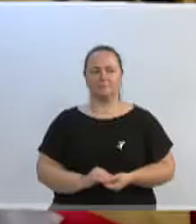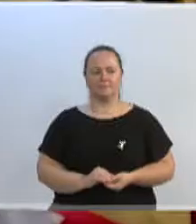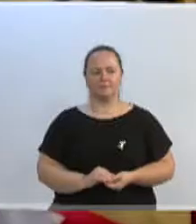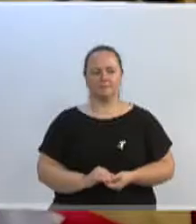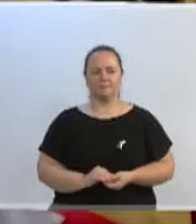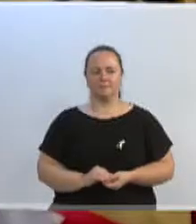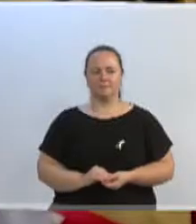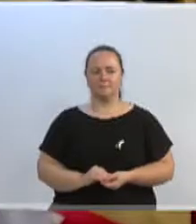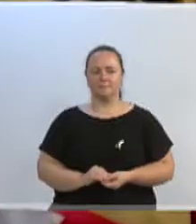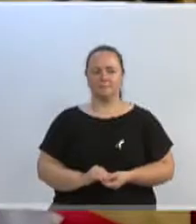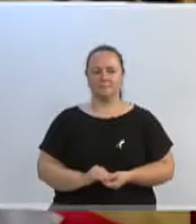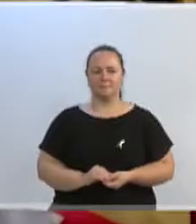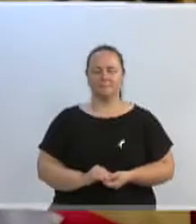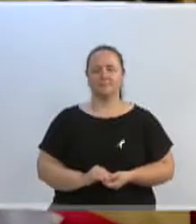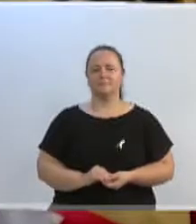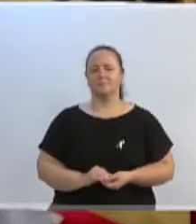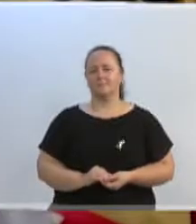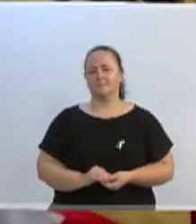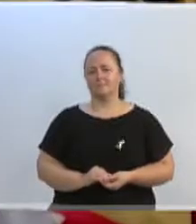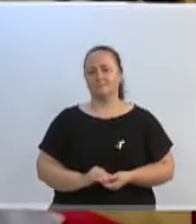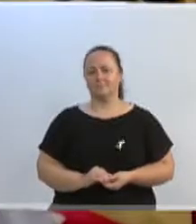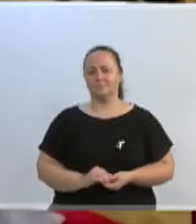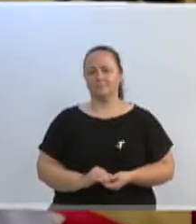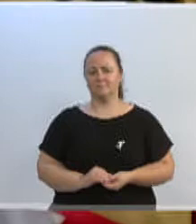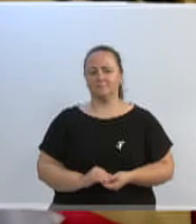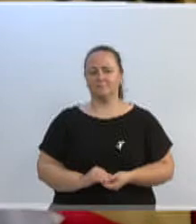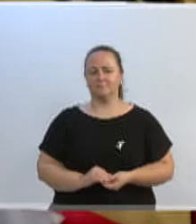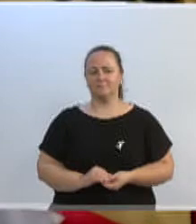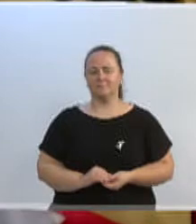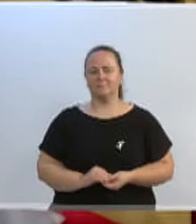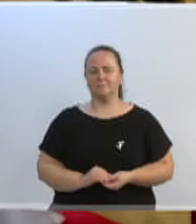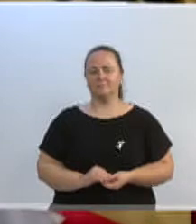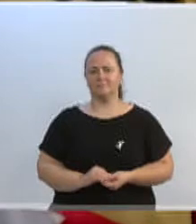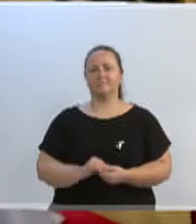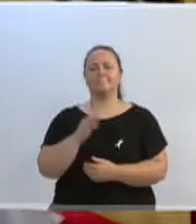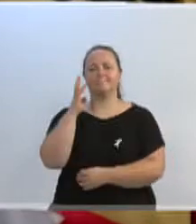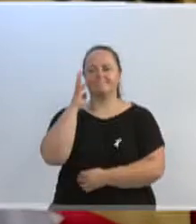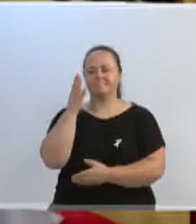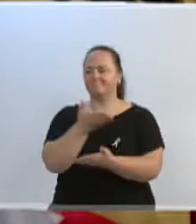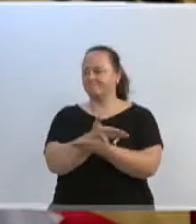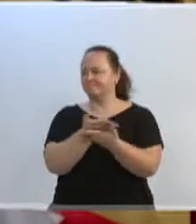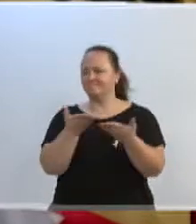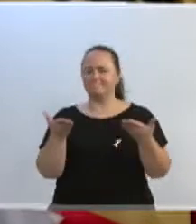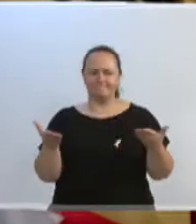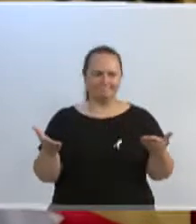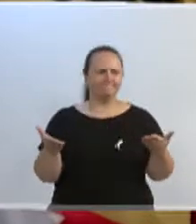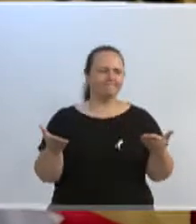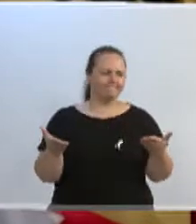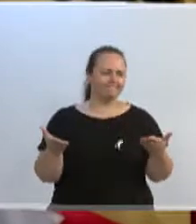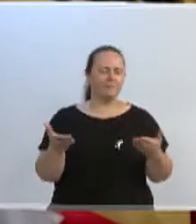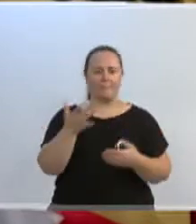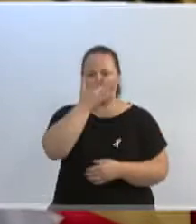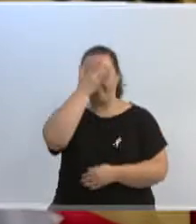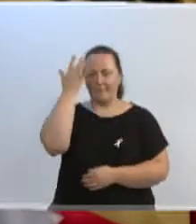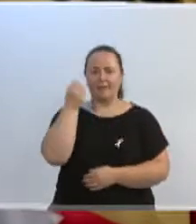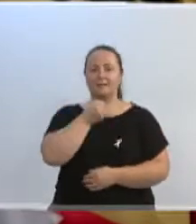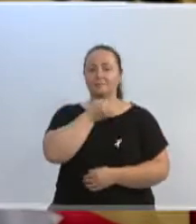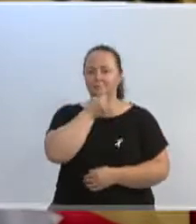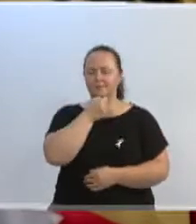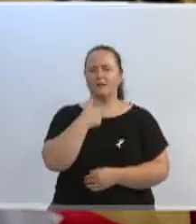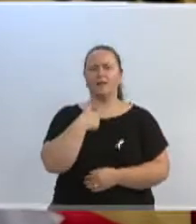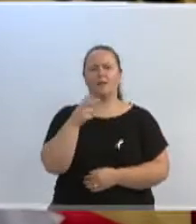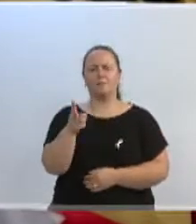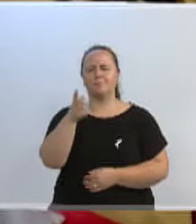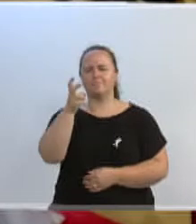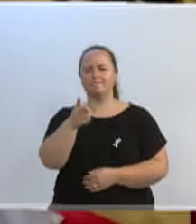Bom, para finalizar, só ouvindo a todos que aqui falaram, eu realmente observei